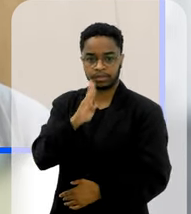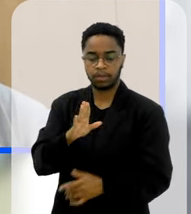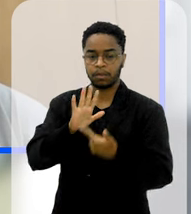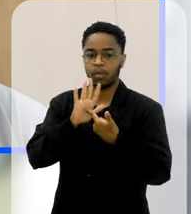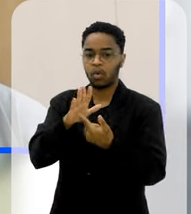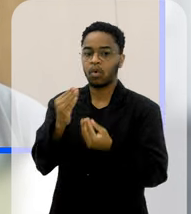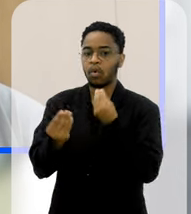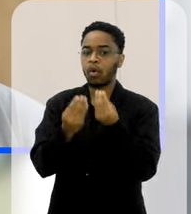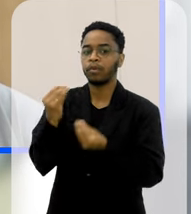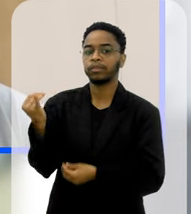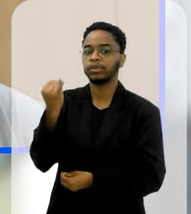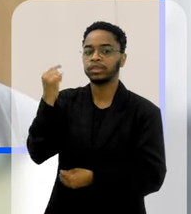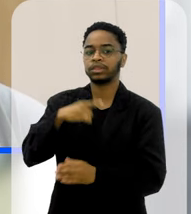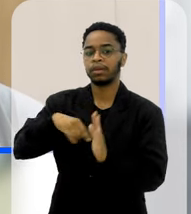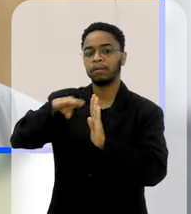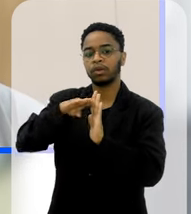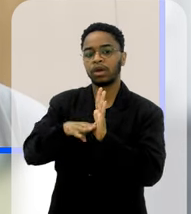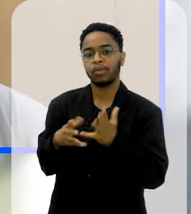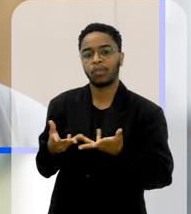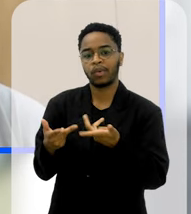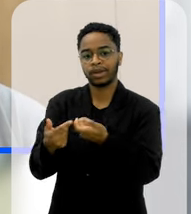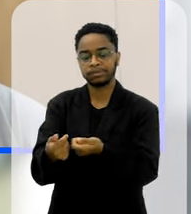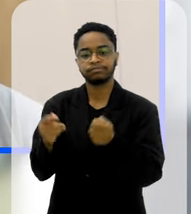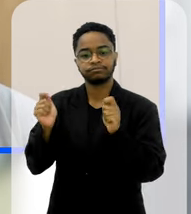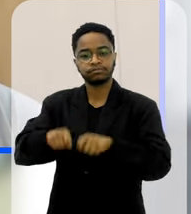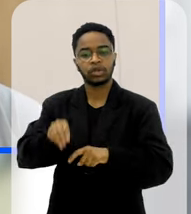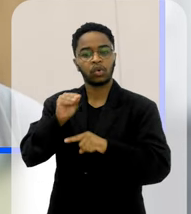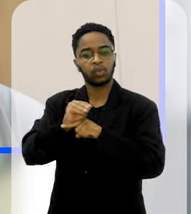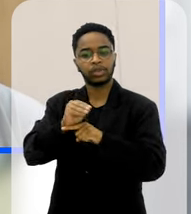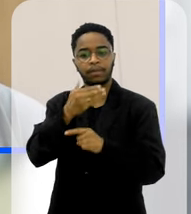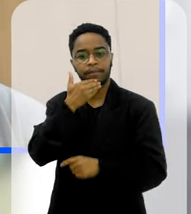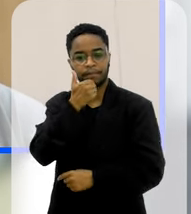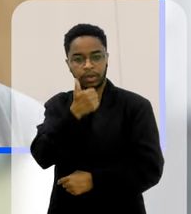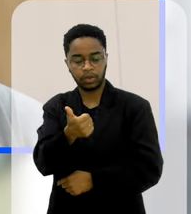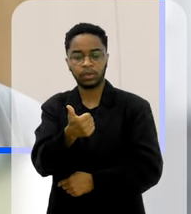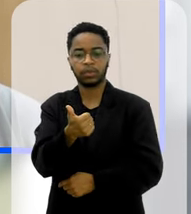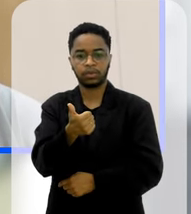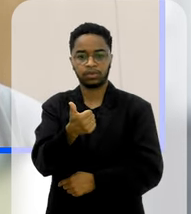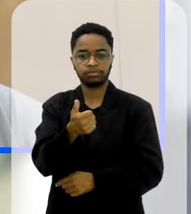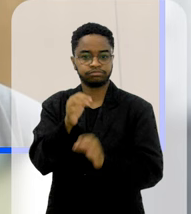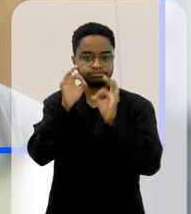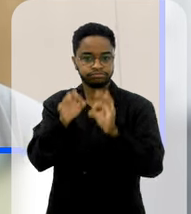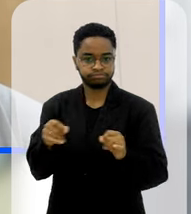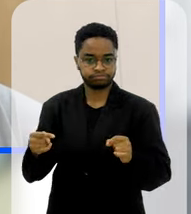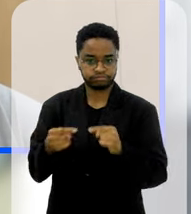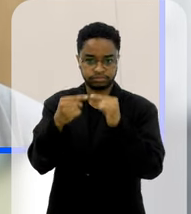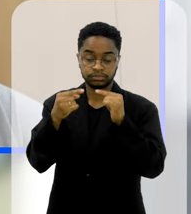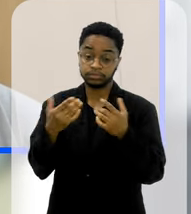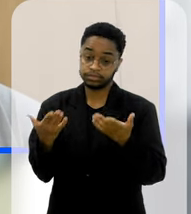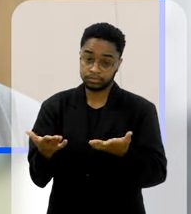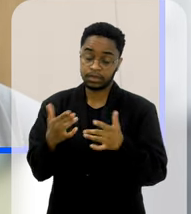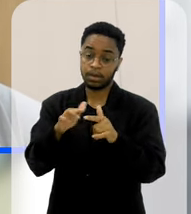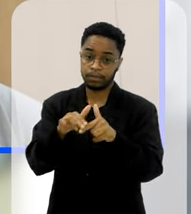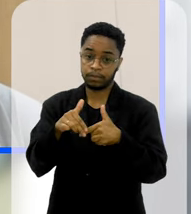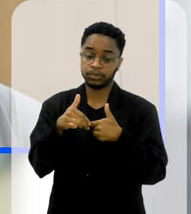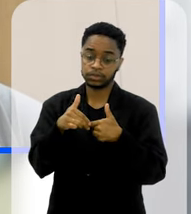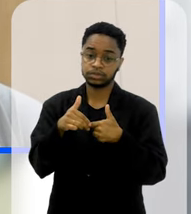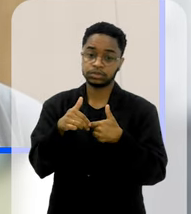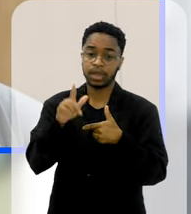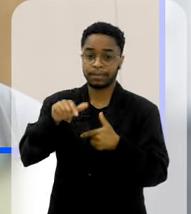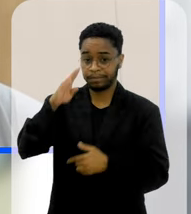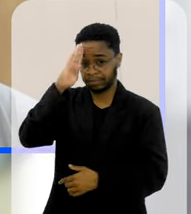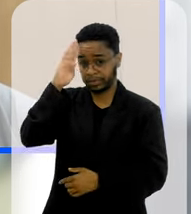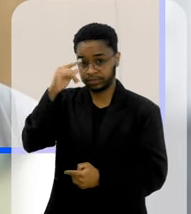estados brasileiros, né, da importância de programas qualificados para cuidar do idoso de uma forma adequada.